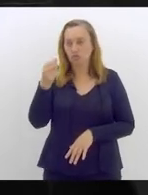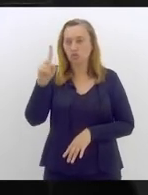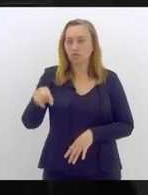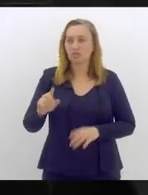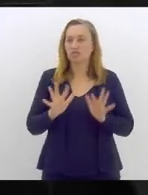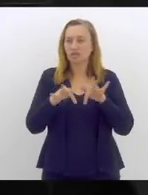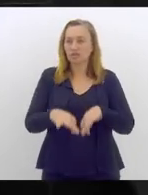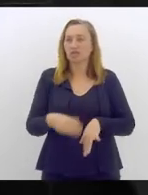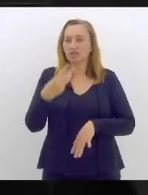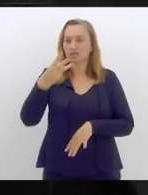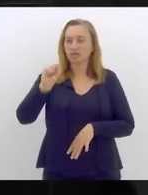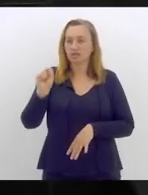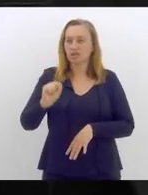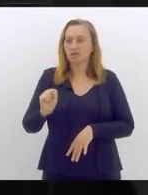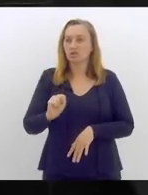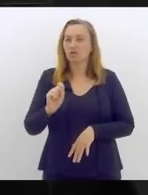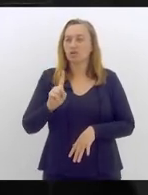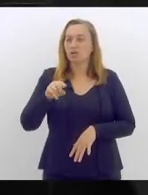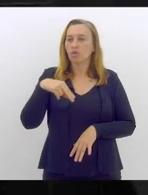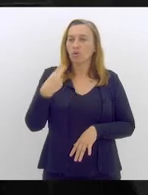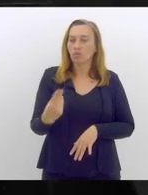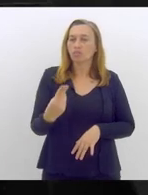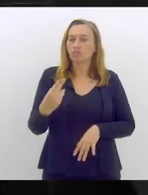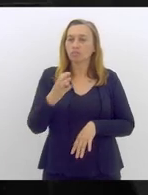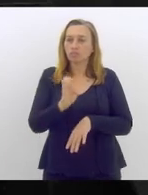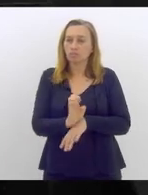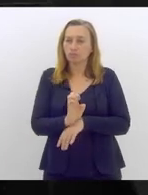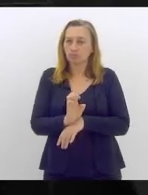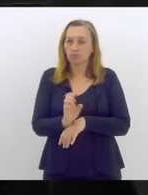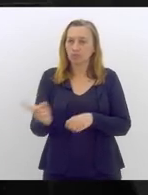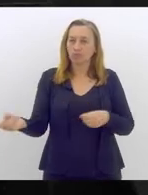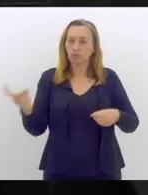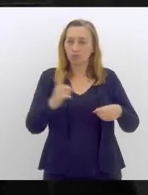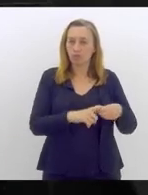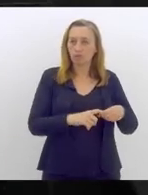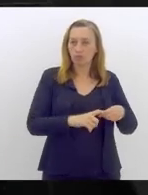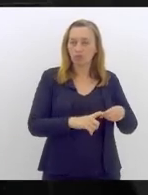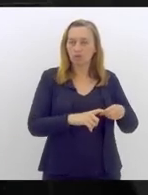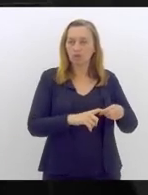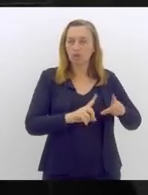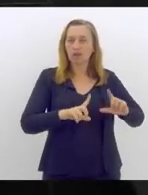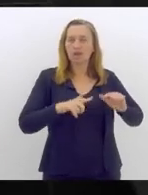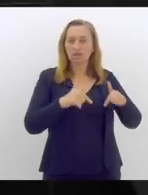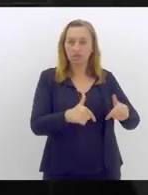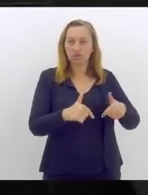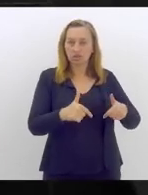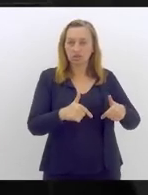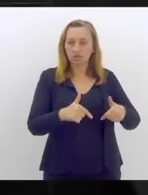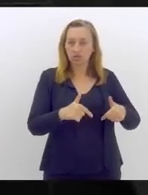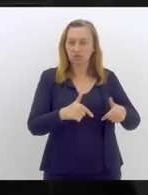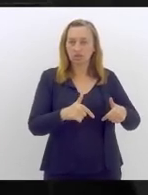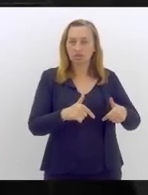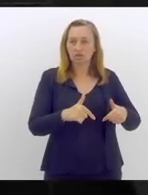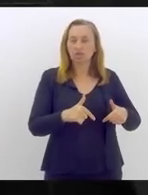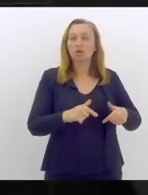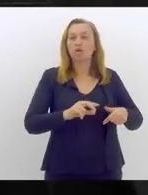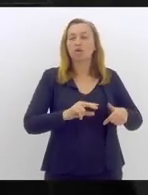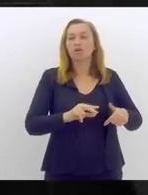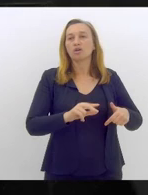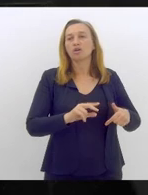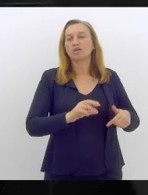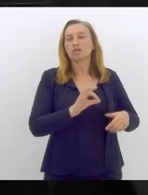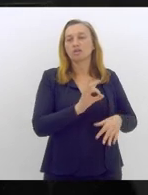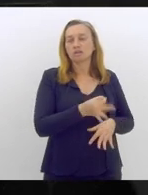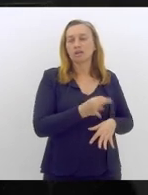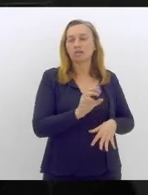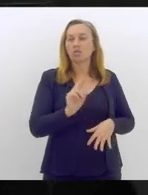o seguinte ou estado reinstatisa volta a operar diretamente o serviço ou constrói uma nova forma de licitação que